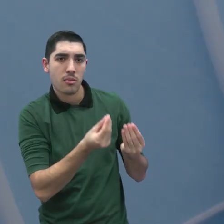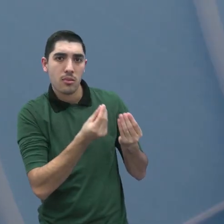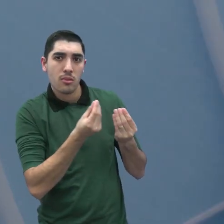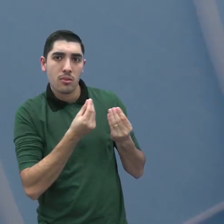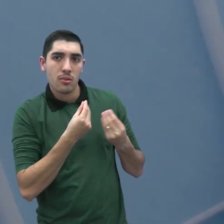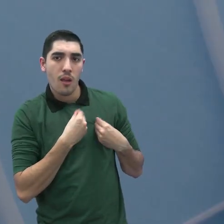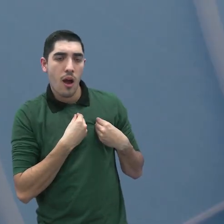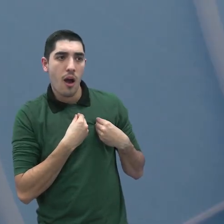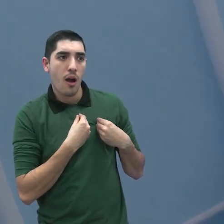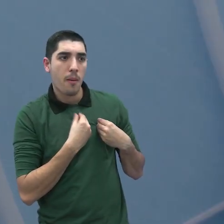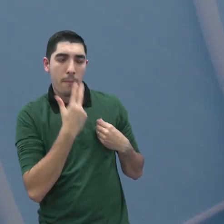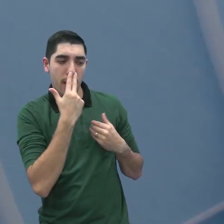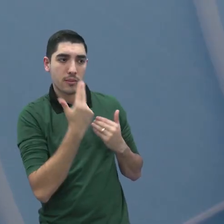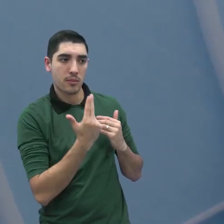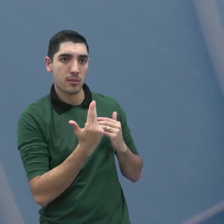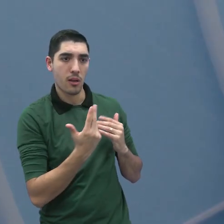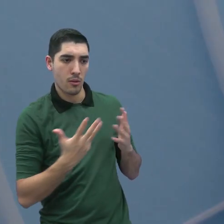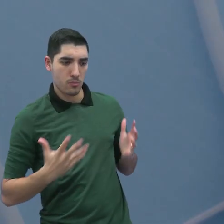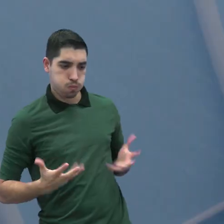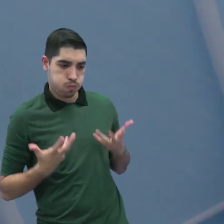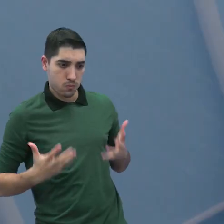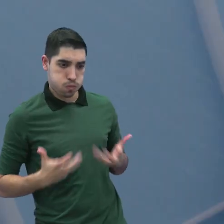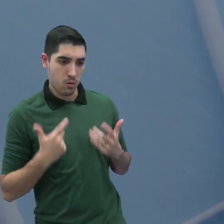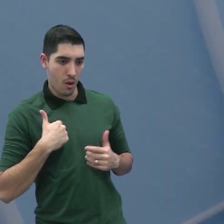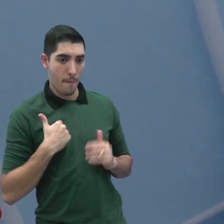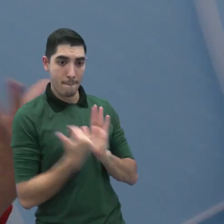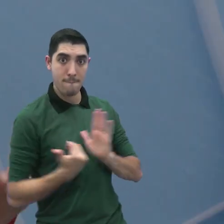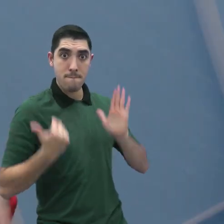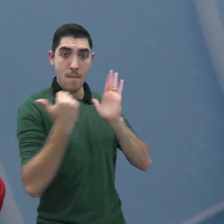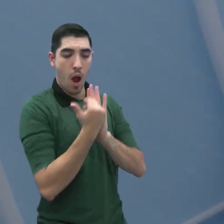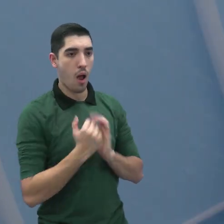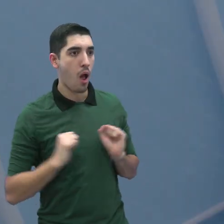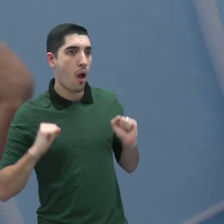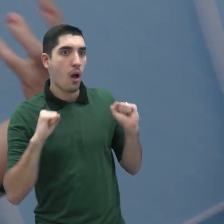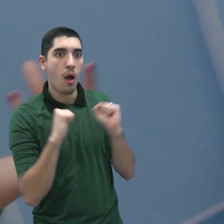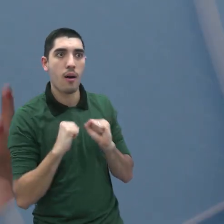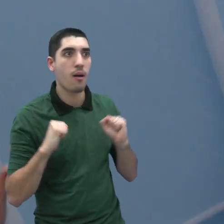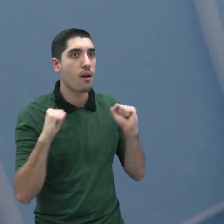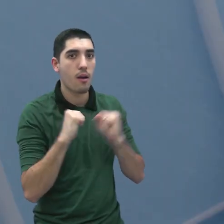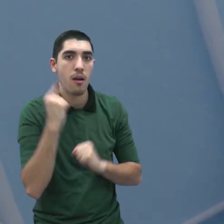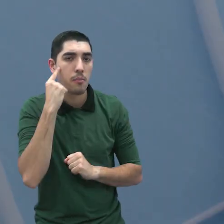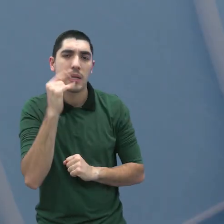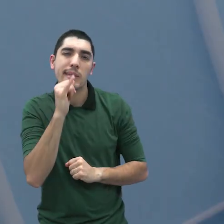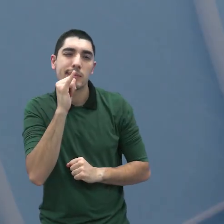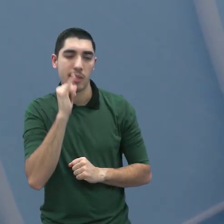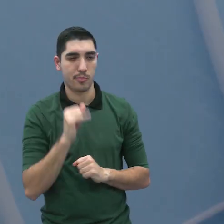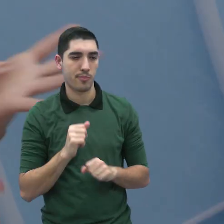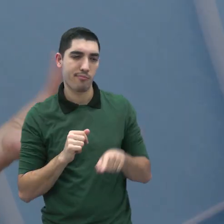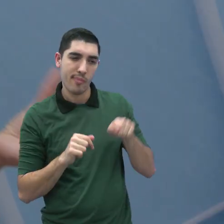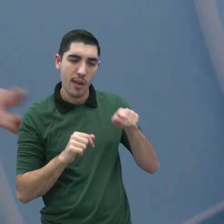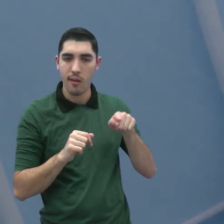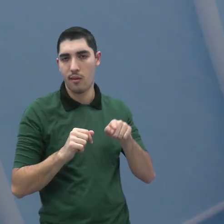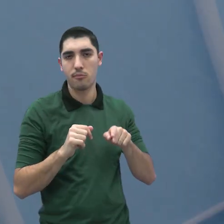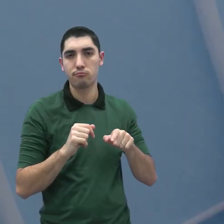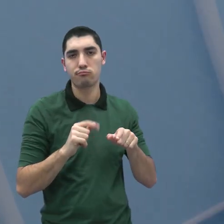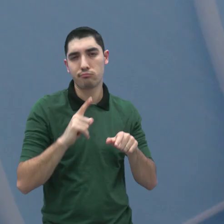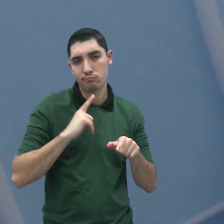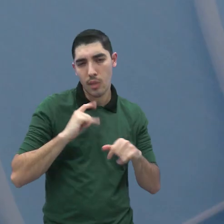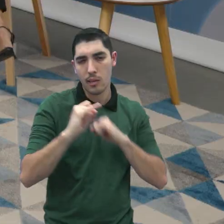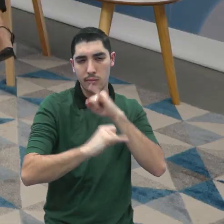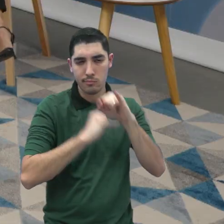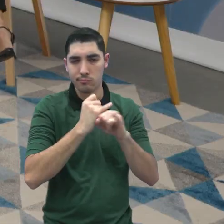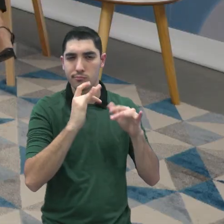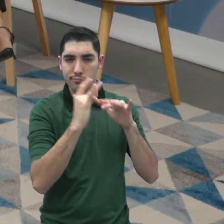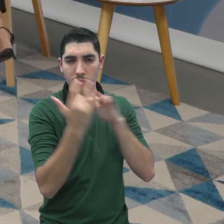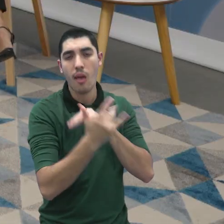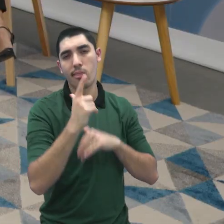paixão, o fanatismo, né? Às vezes, muitas vezes a gente pode ver até pelos próprios algoritmos, né, que a gente sabe que eles não são